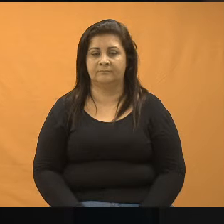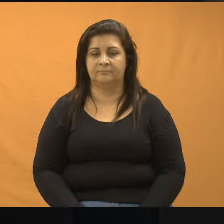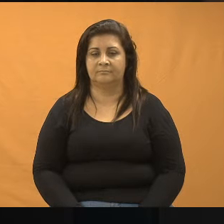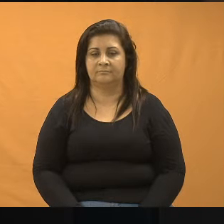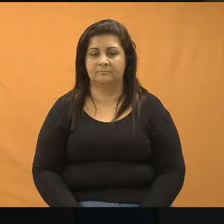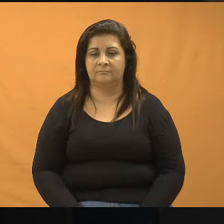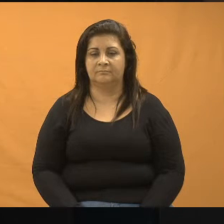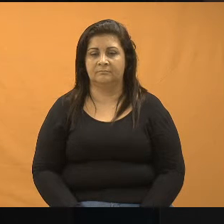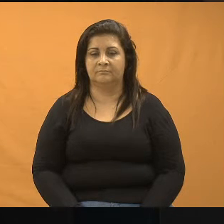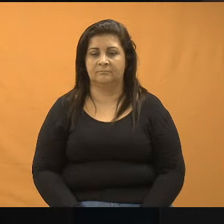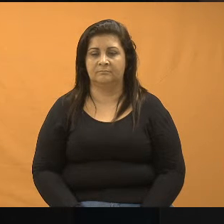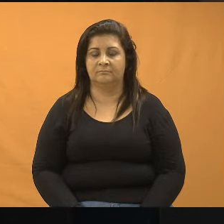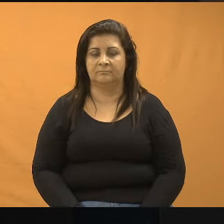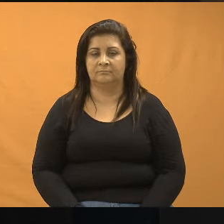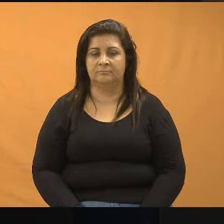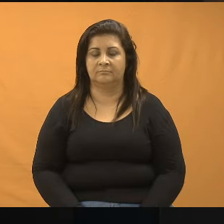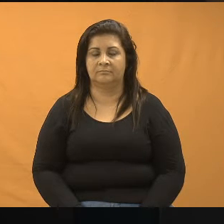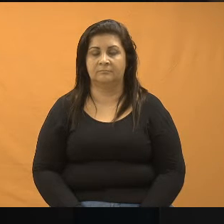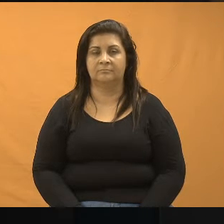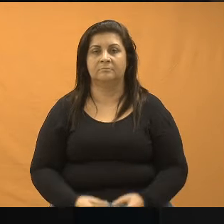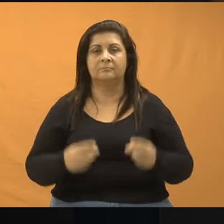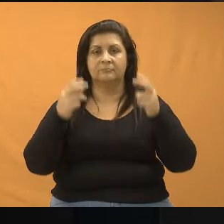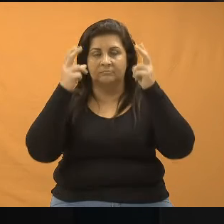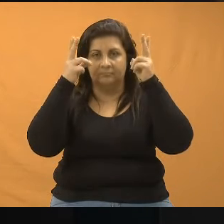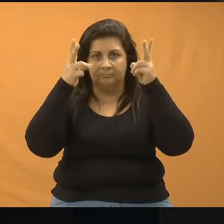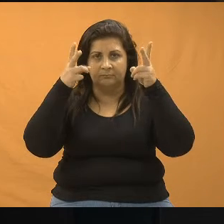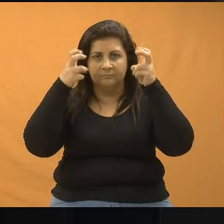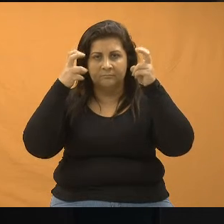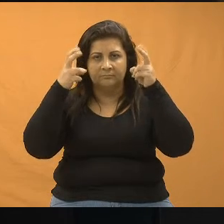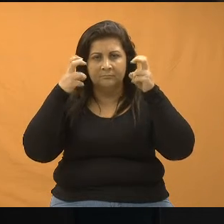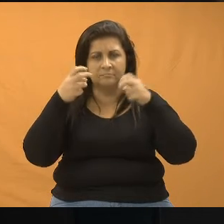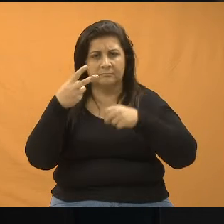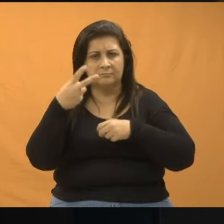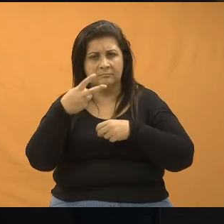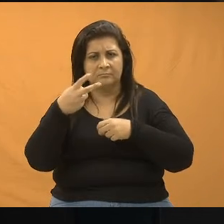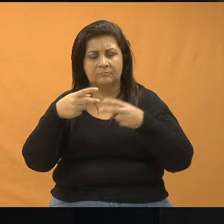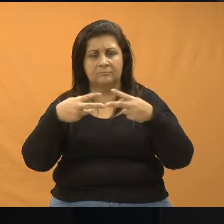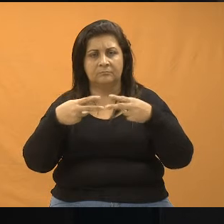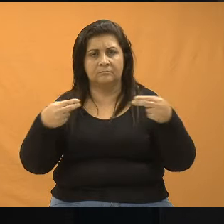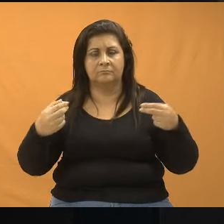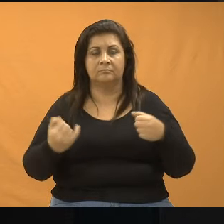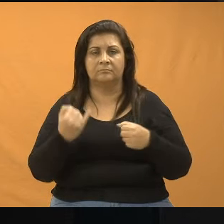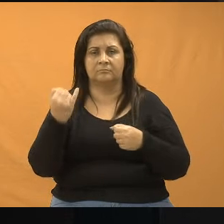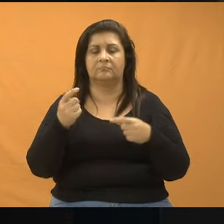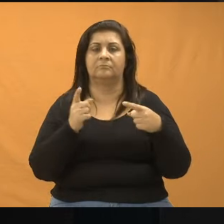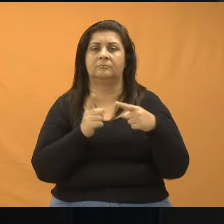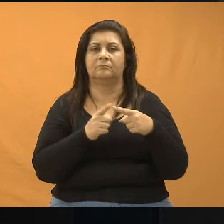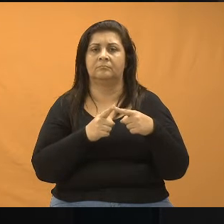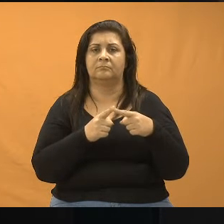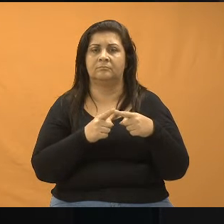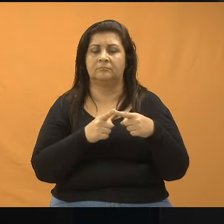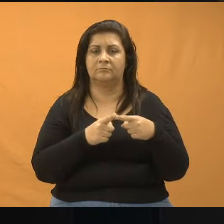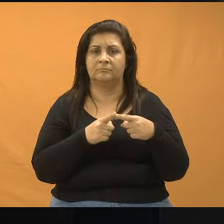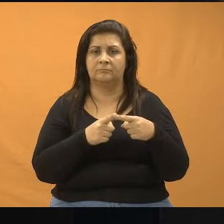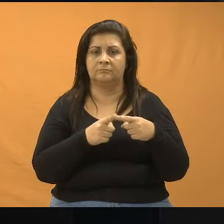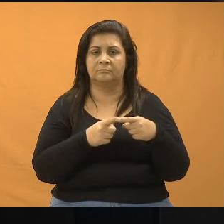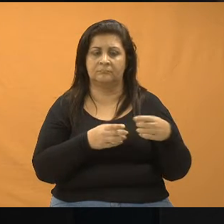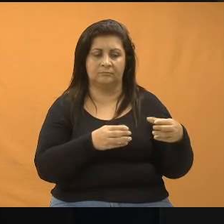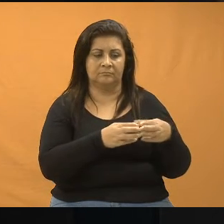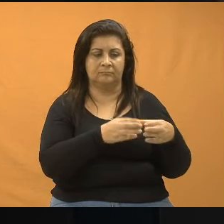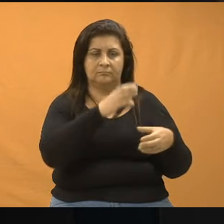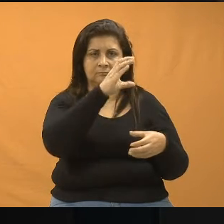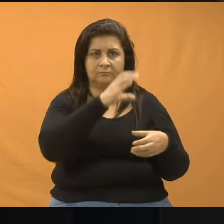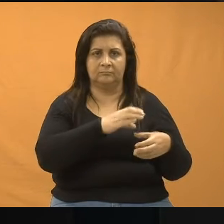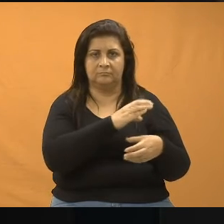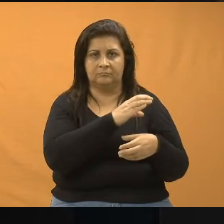veio. Aí, por outro lado, eu vejo duas coisas importantes também. Uma que eu, Irmandade, não consegui